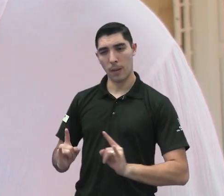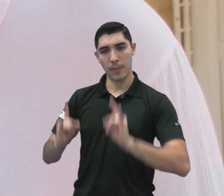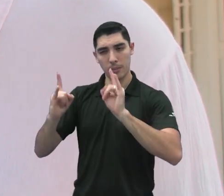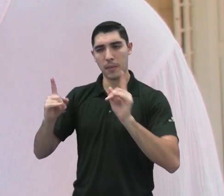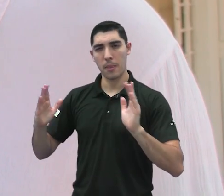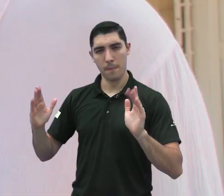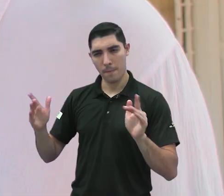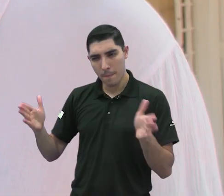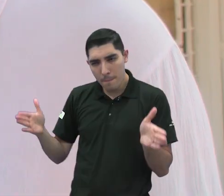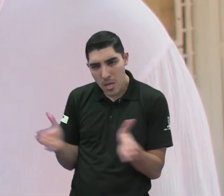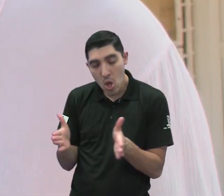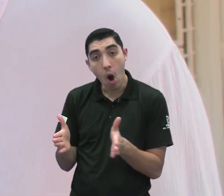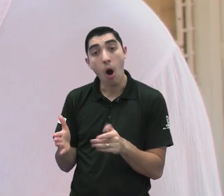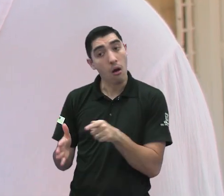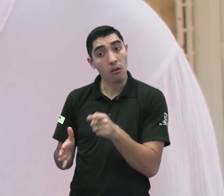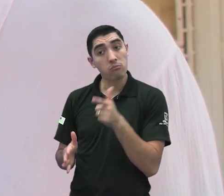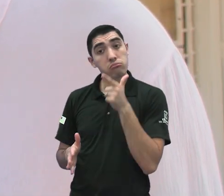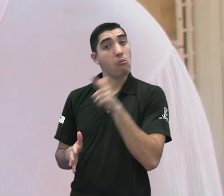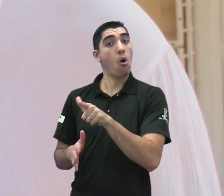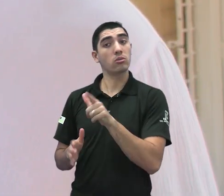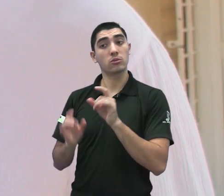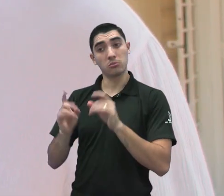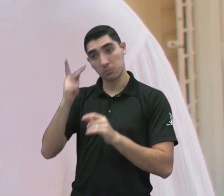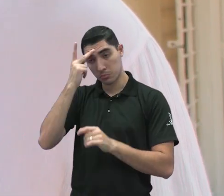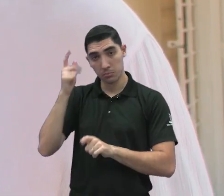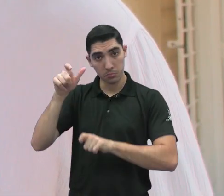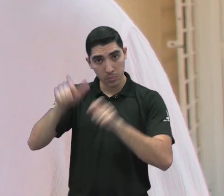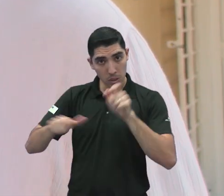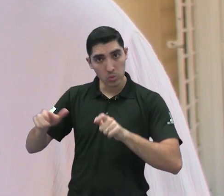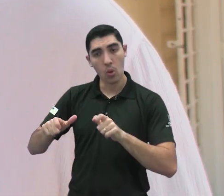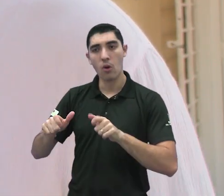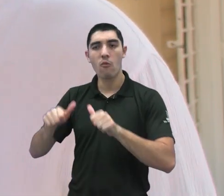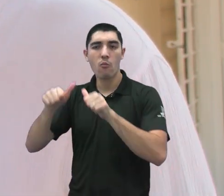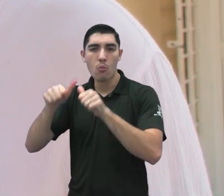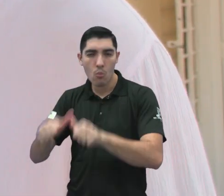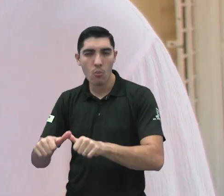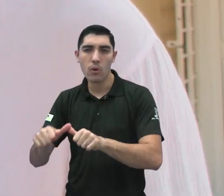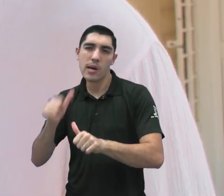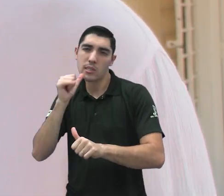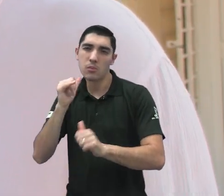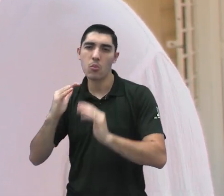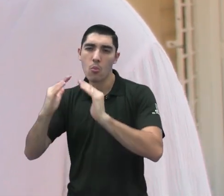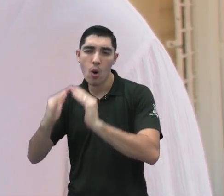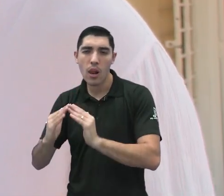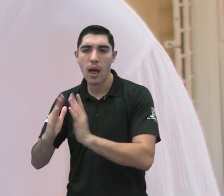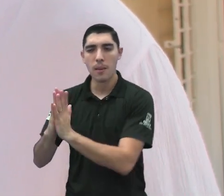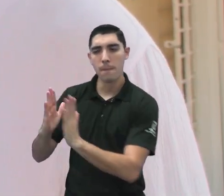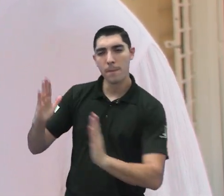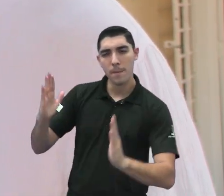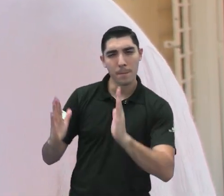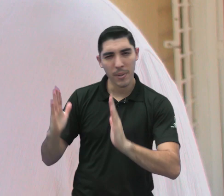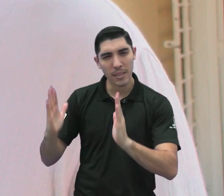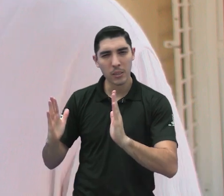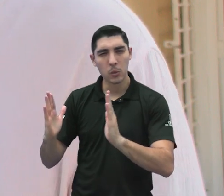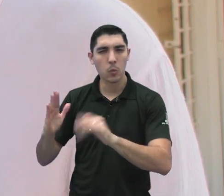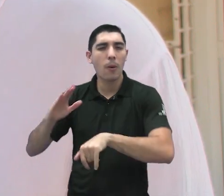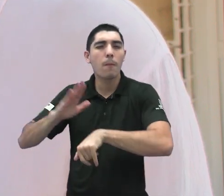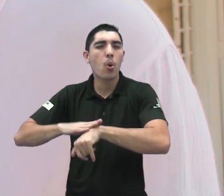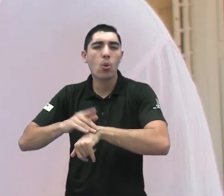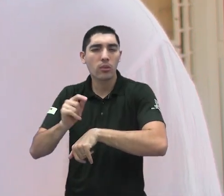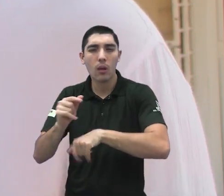menor metragem, eles atendem não só a necessidade de locações por temporada, né? Períodos curtos, é o short